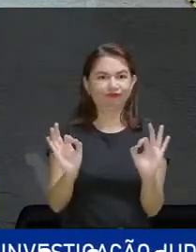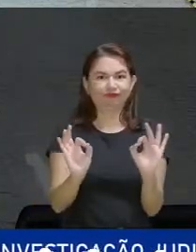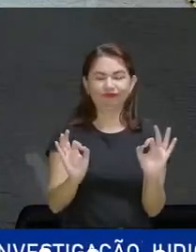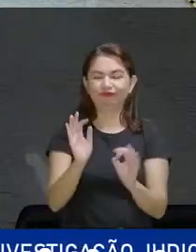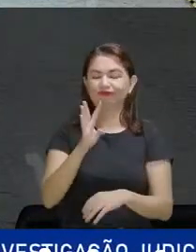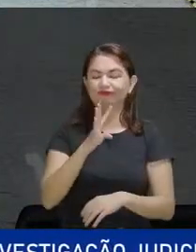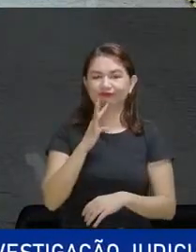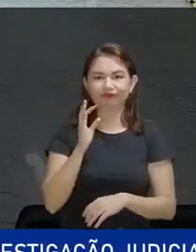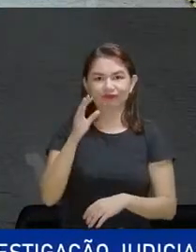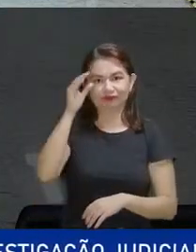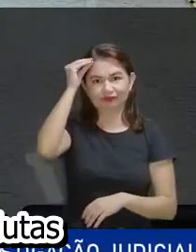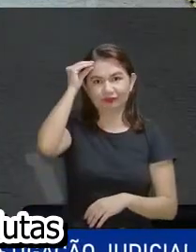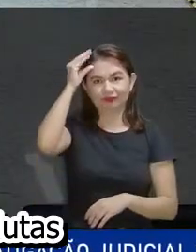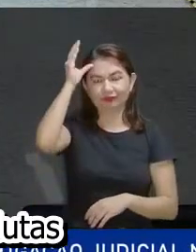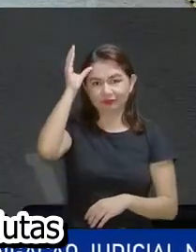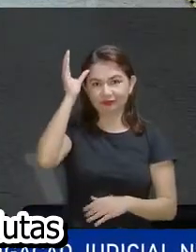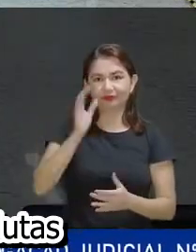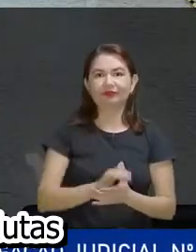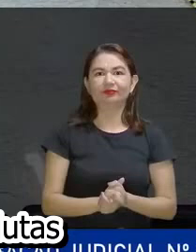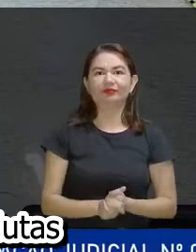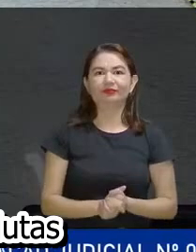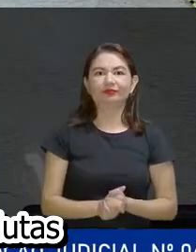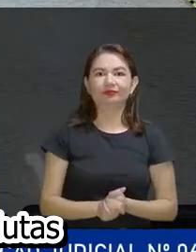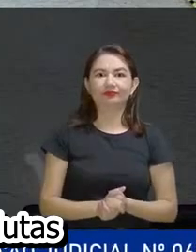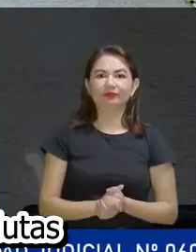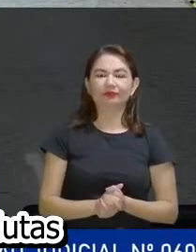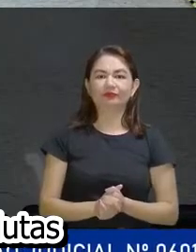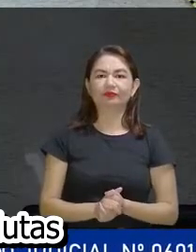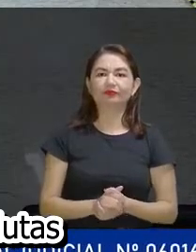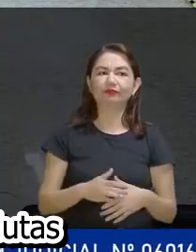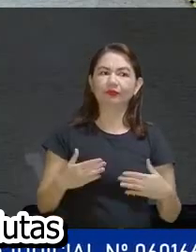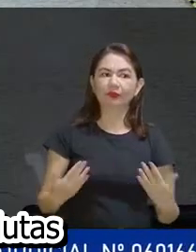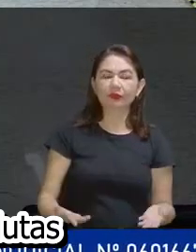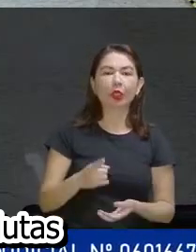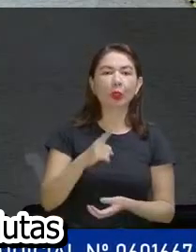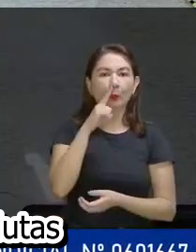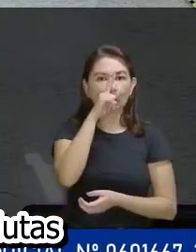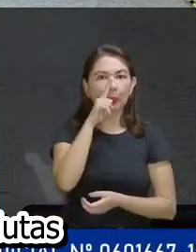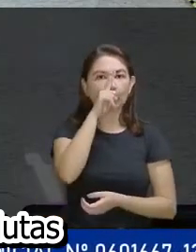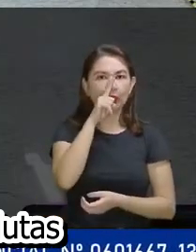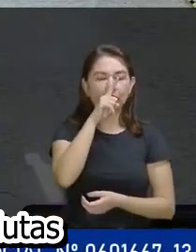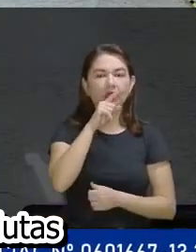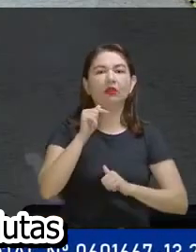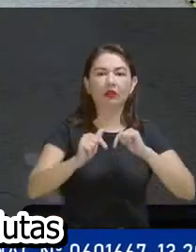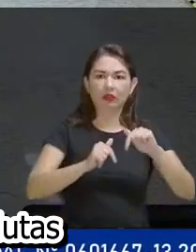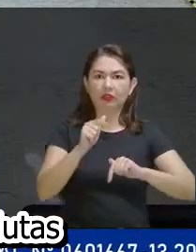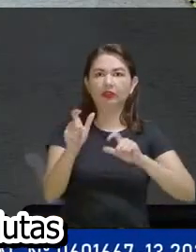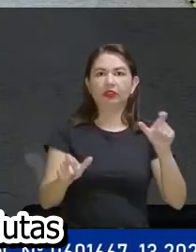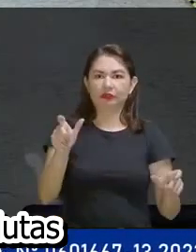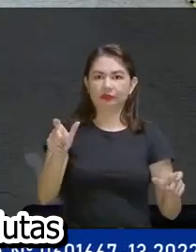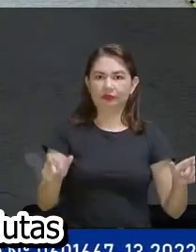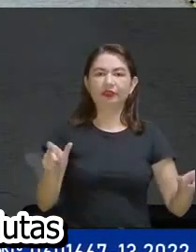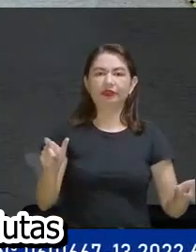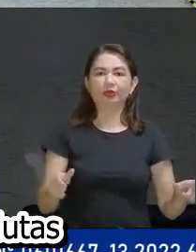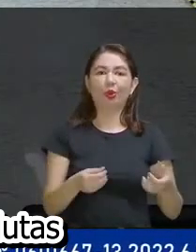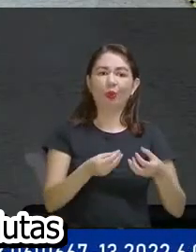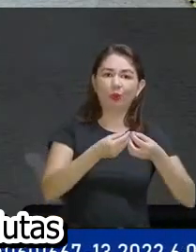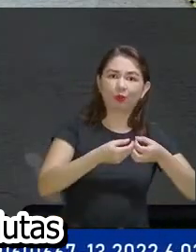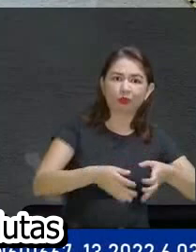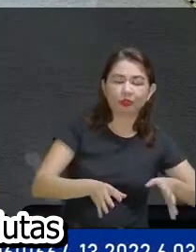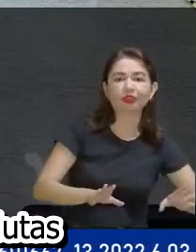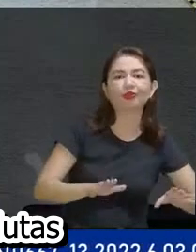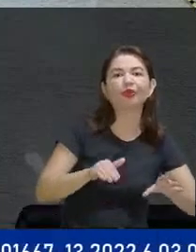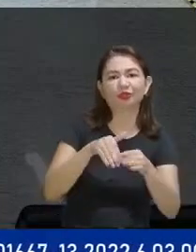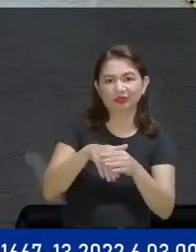e conhecimento. A estrutura organizada revela a gravidade das condutas dos envolvidos em detrimento da lisura